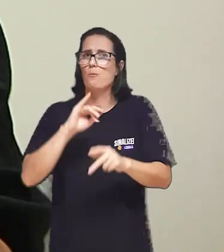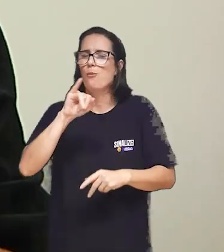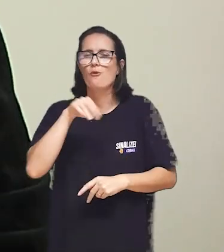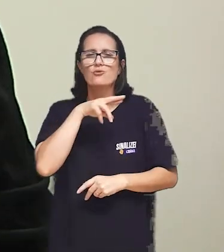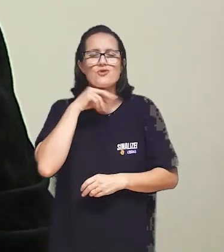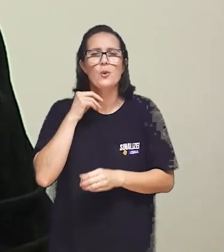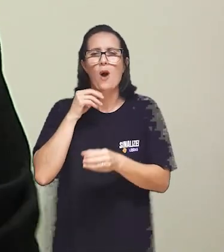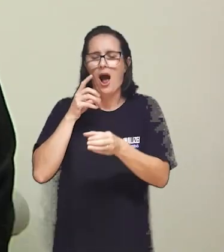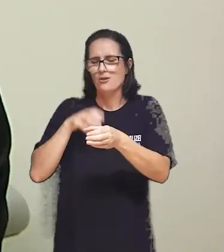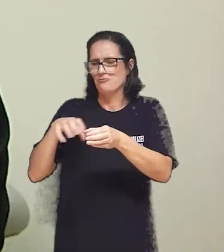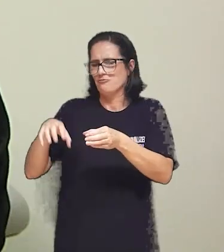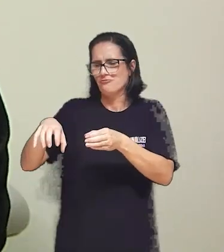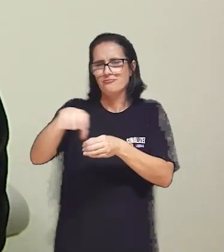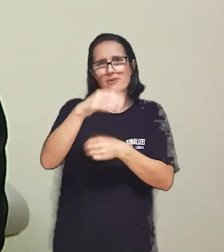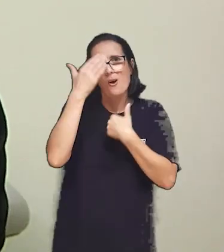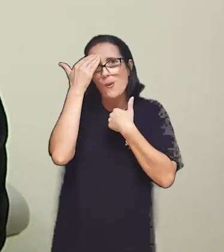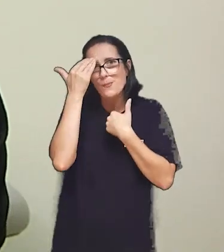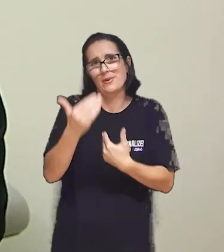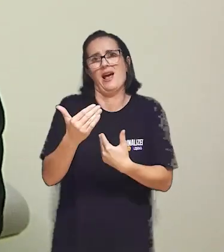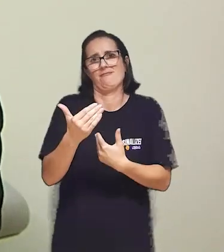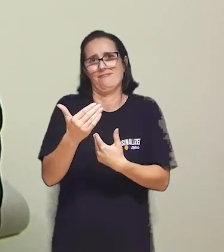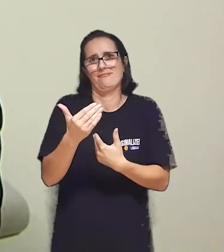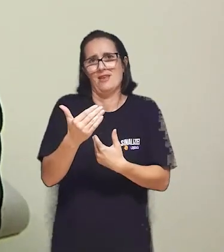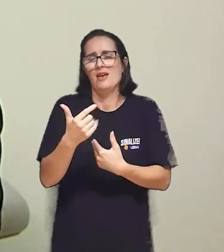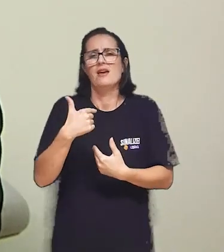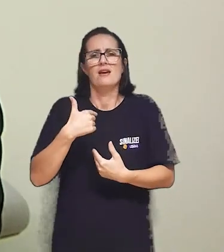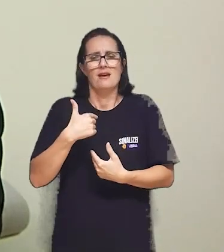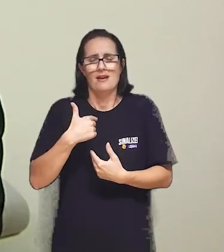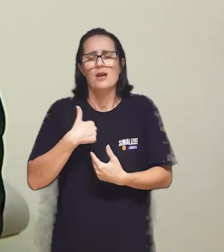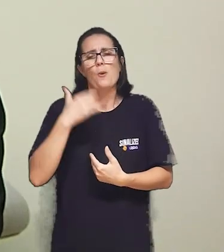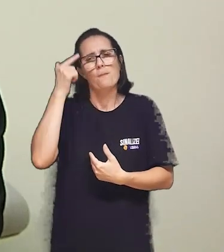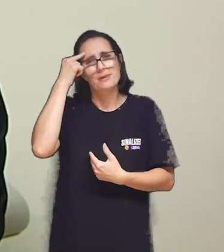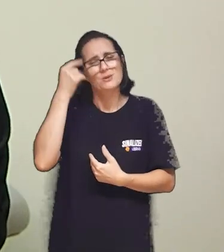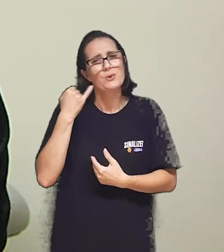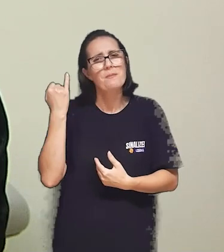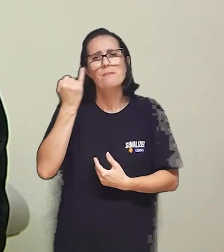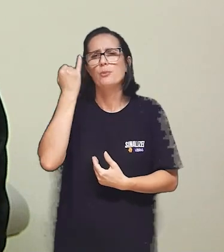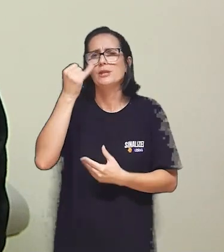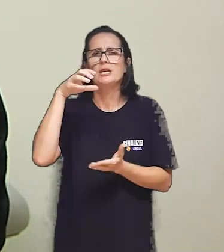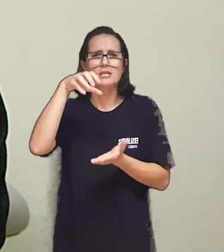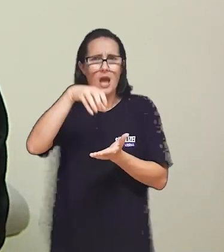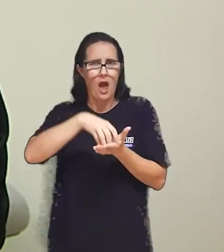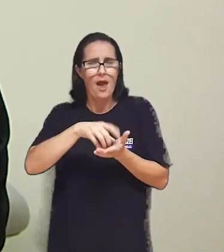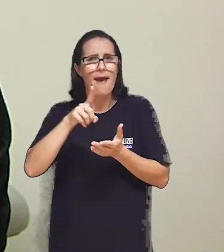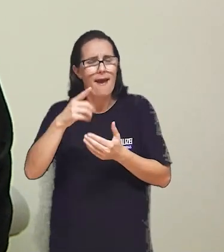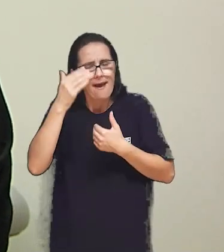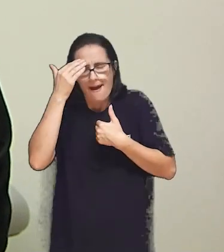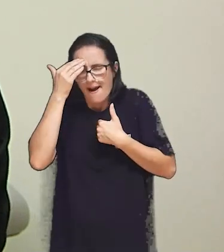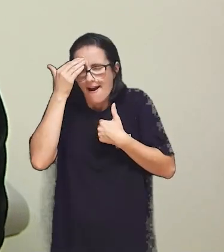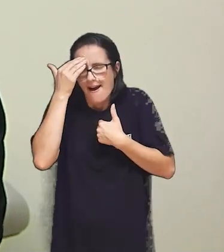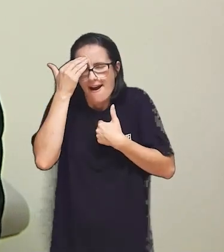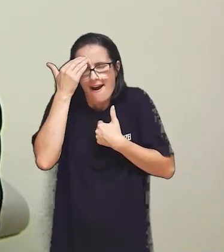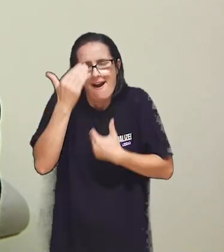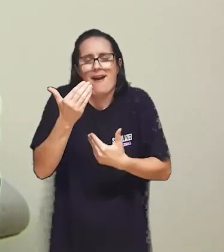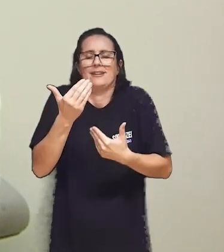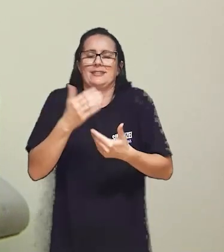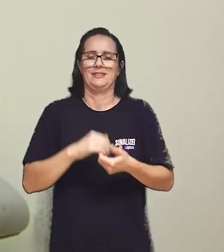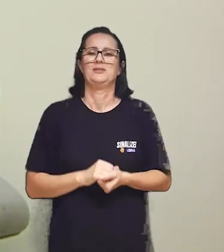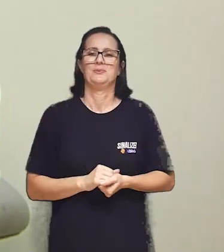e das cidades vizinhas. É muito importante, nós somos muito gratos, o EMOSC é muito grato à sua doação de